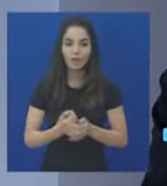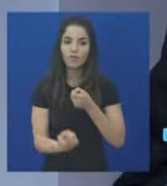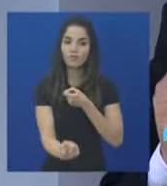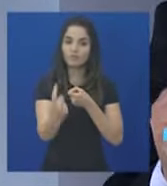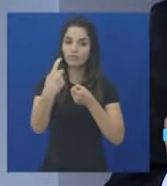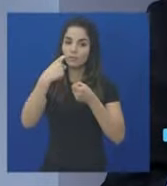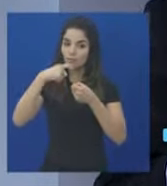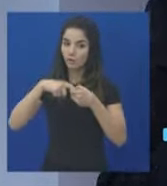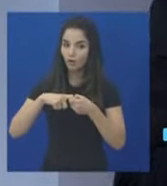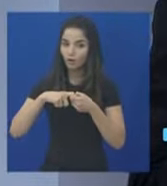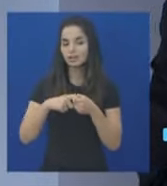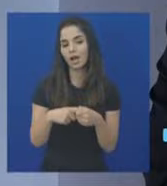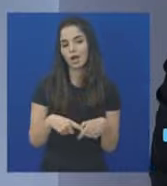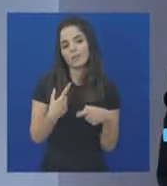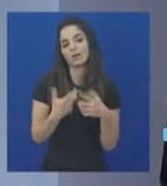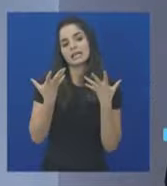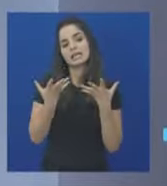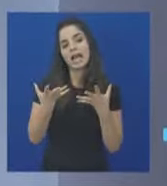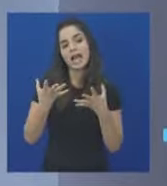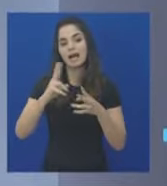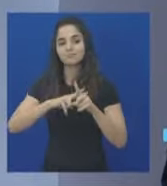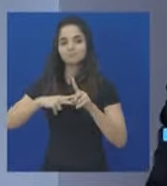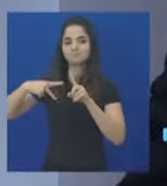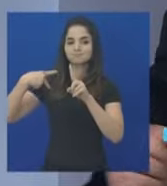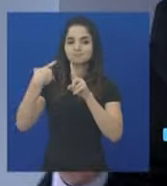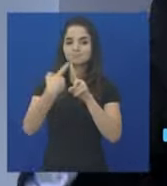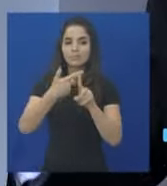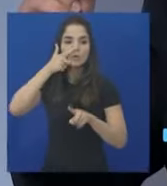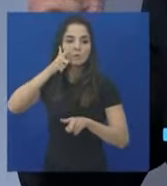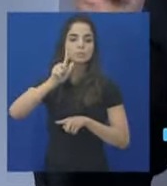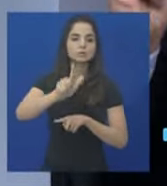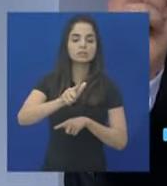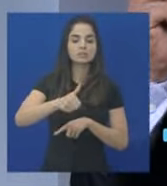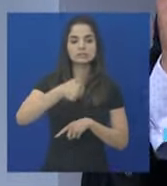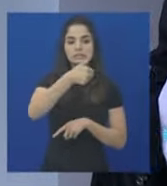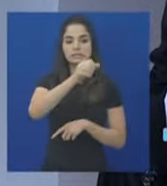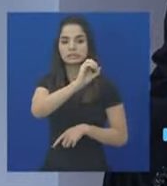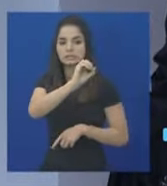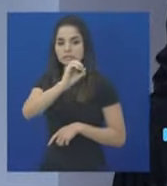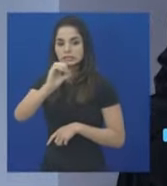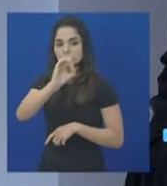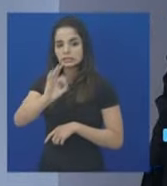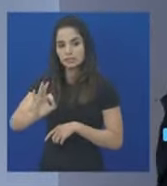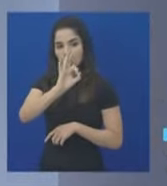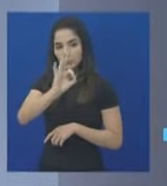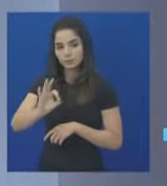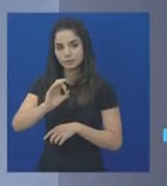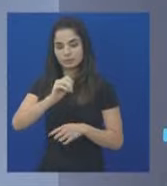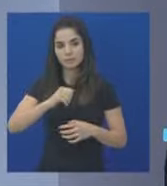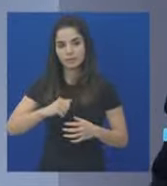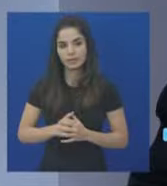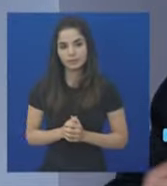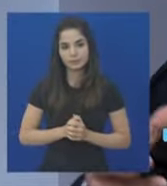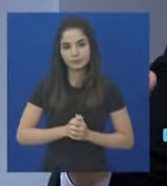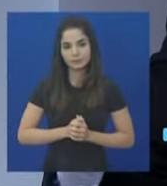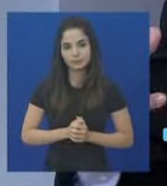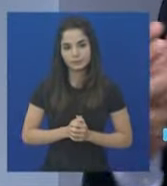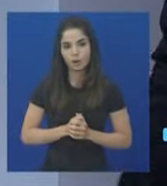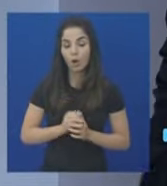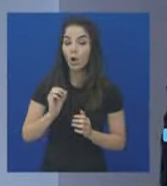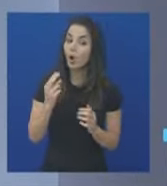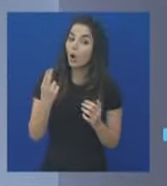possa complementar e a gente possa chegar aos 100% de ocupação ou que a gente